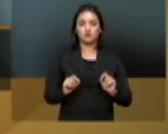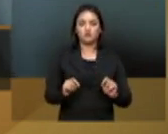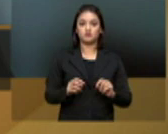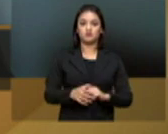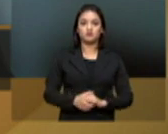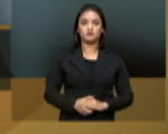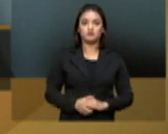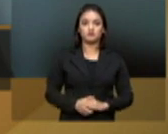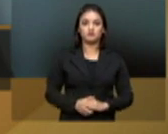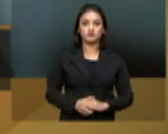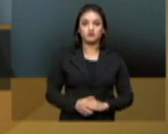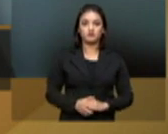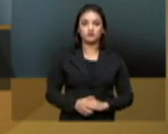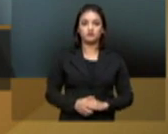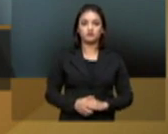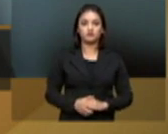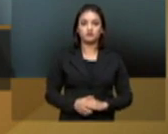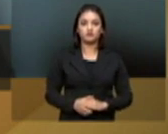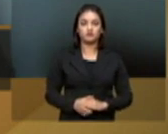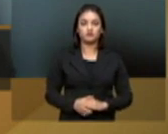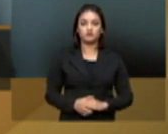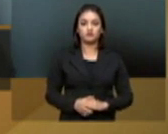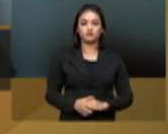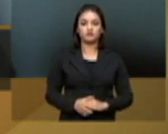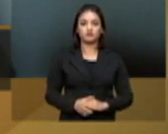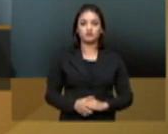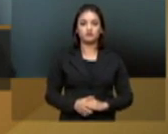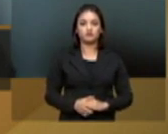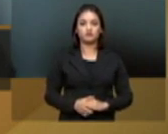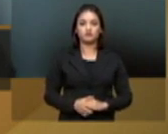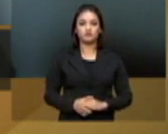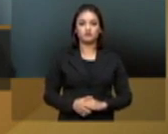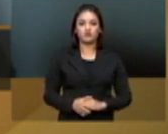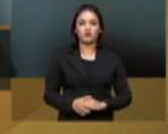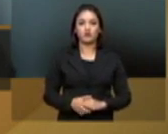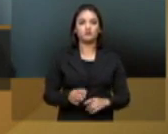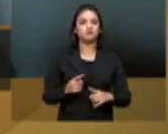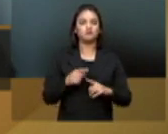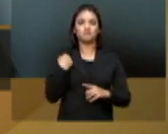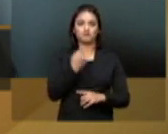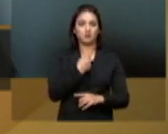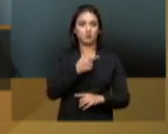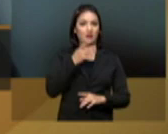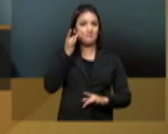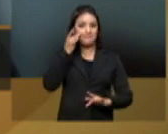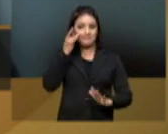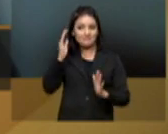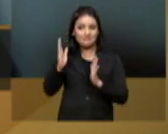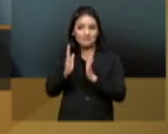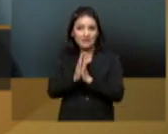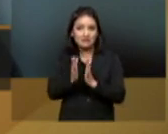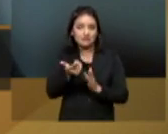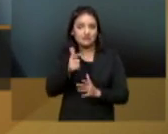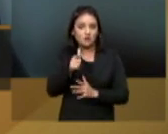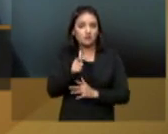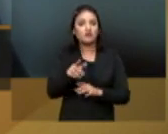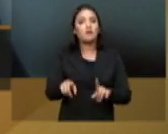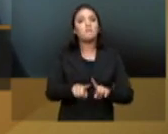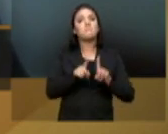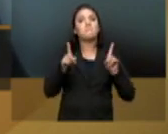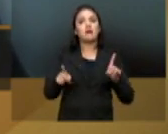razão de estarmos não presencialmente, fisicamente, mas